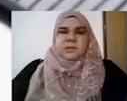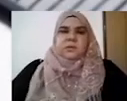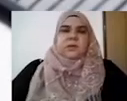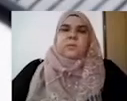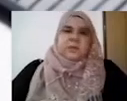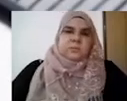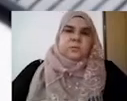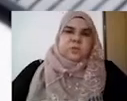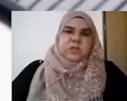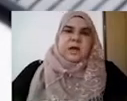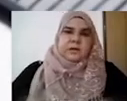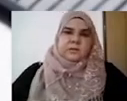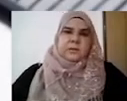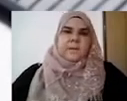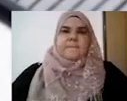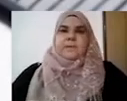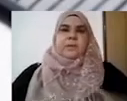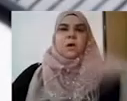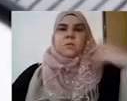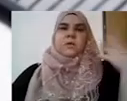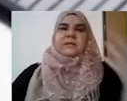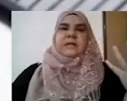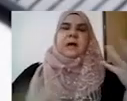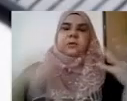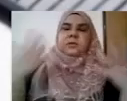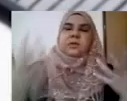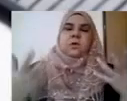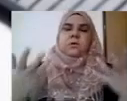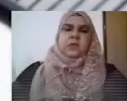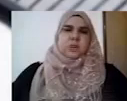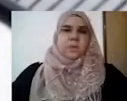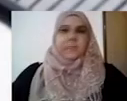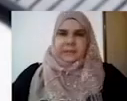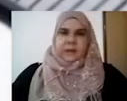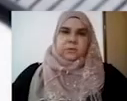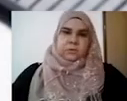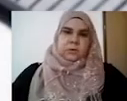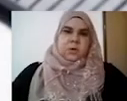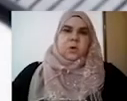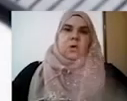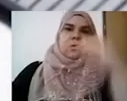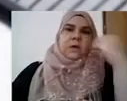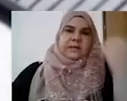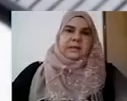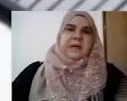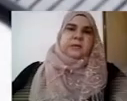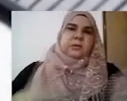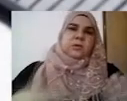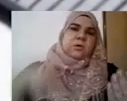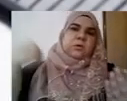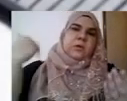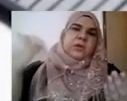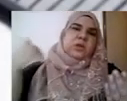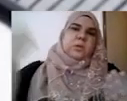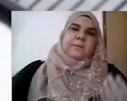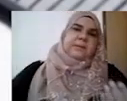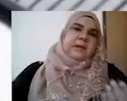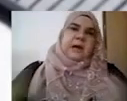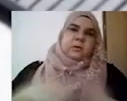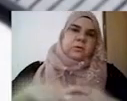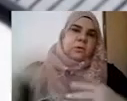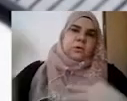eles precisam ter o mesmo número de lados. Não tem como um hexágono ser congruente a um pentágono, ou um quadrilátero ser congruente